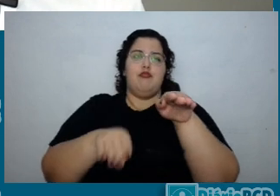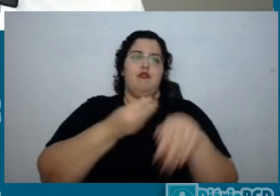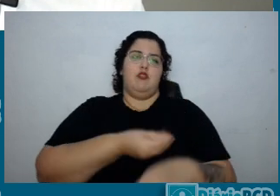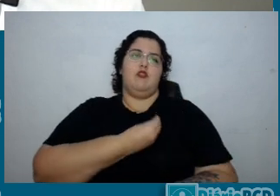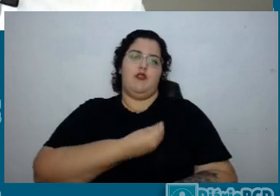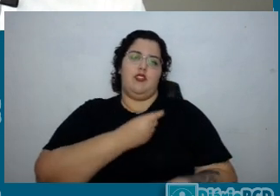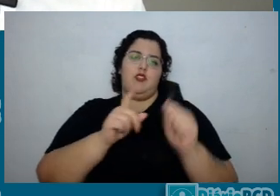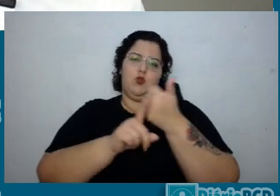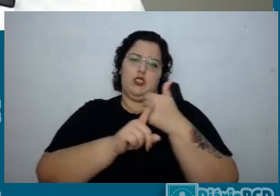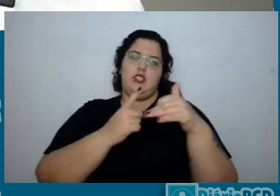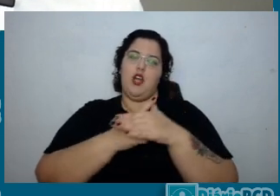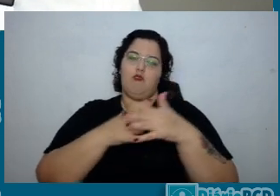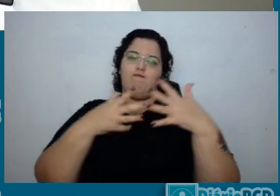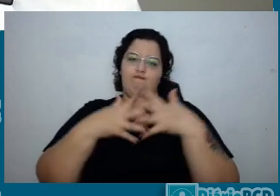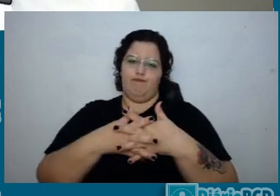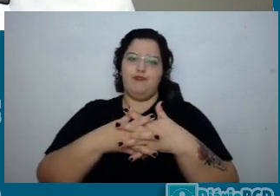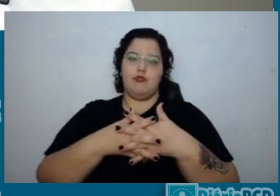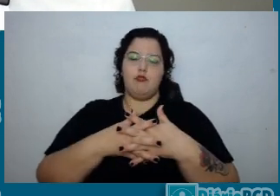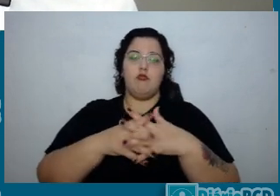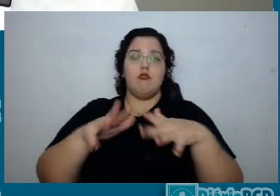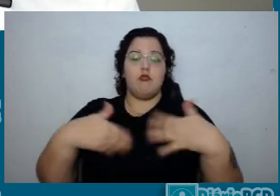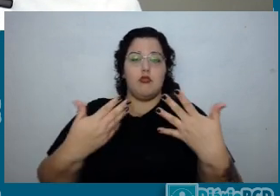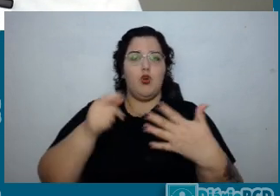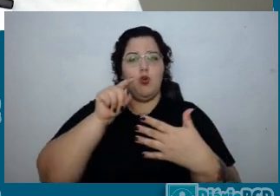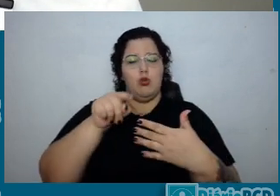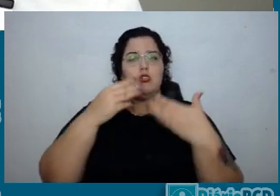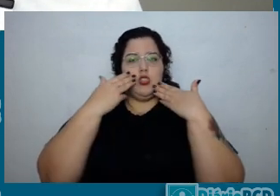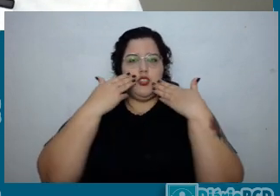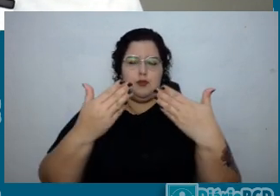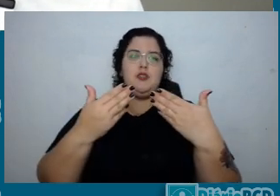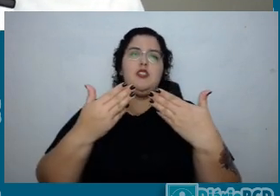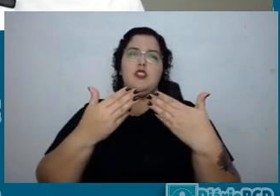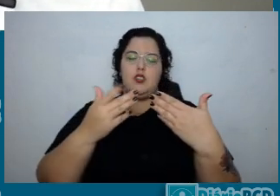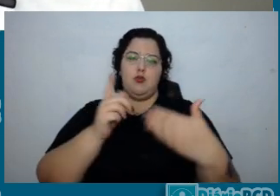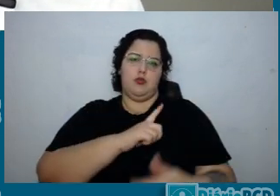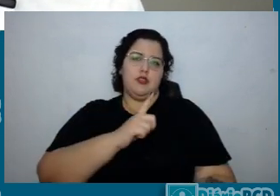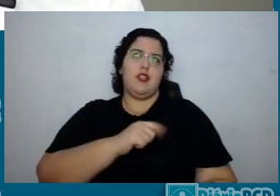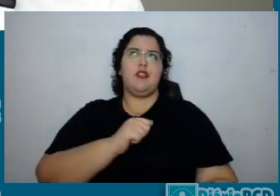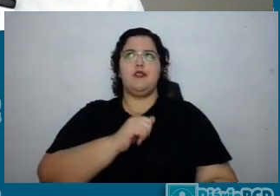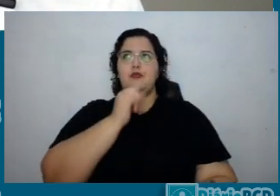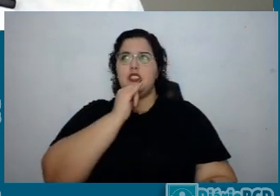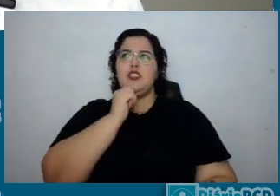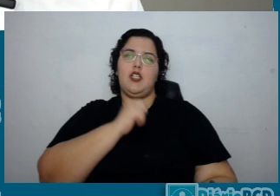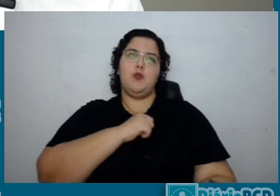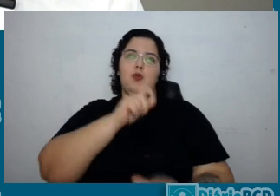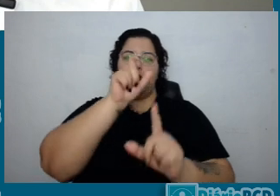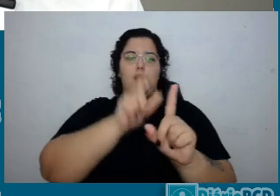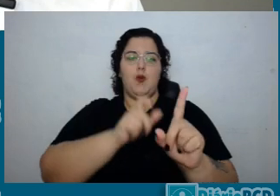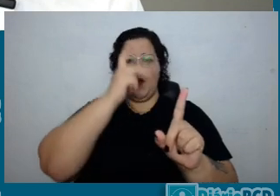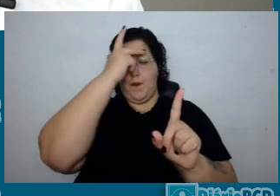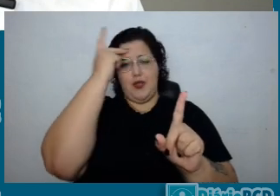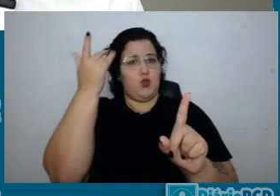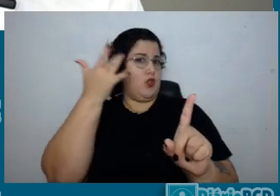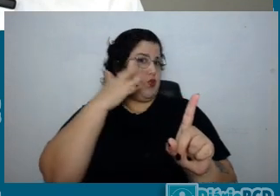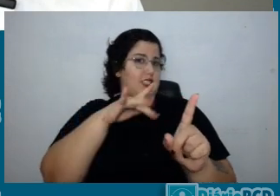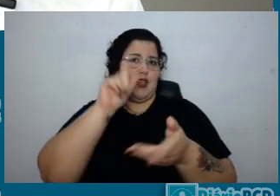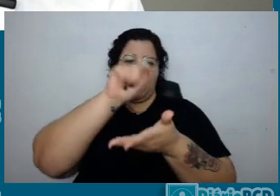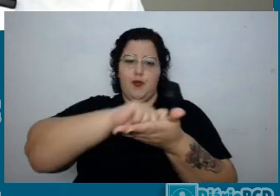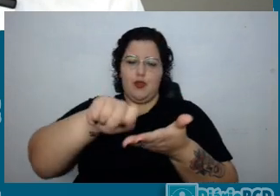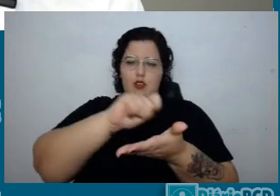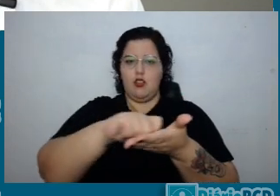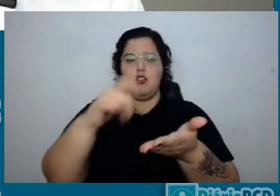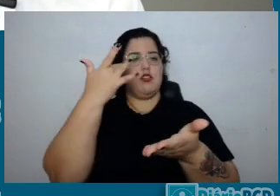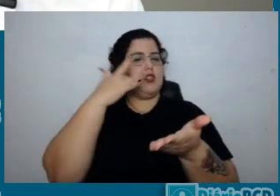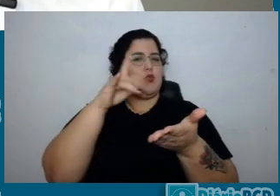desigualdades sociais. E os dados que a gente tem da PNAD explicitam isso, né? O índice de pessoas em situação de analfabetismo